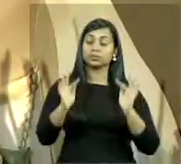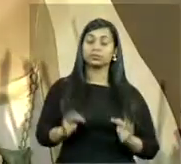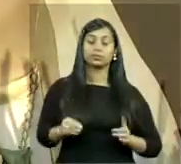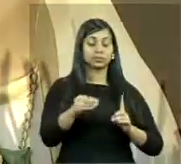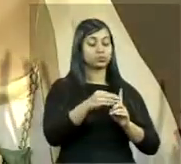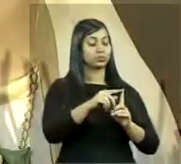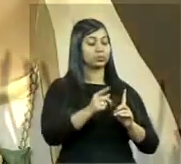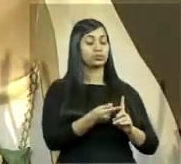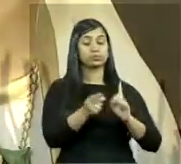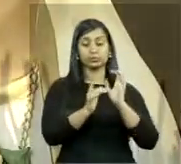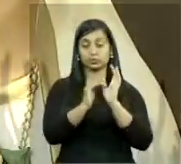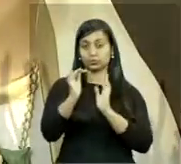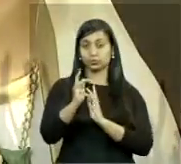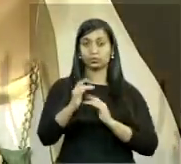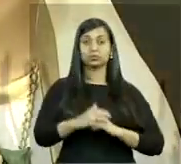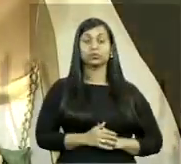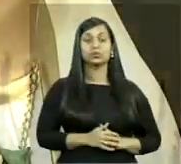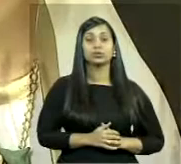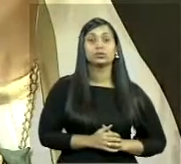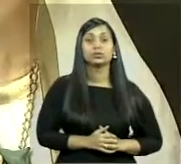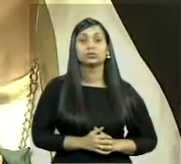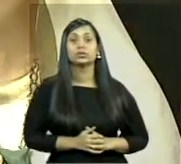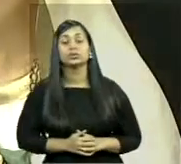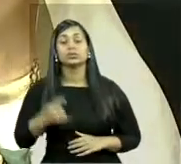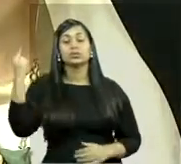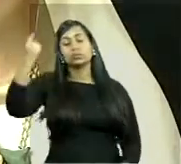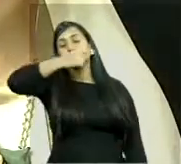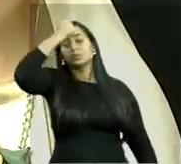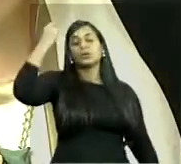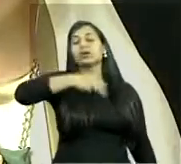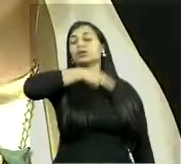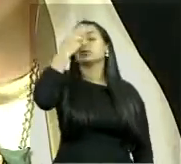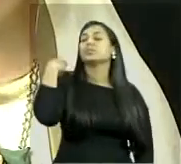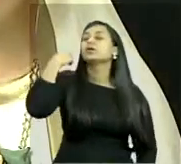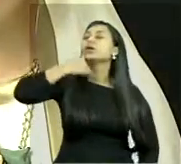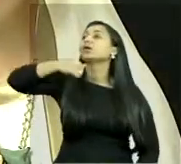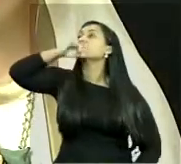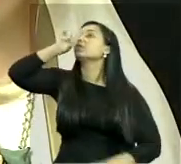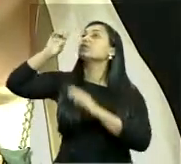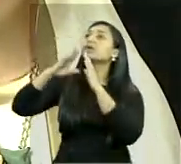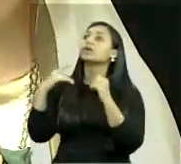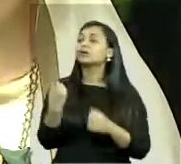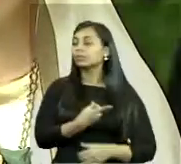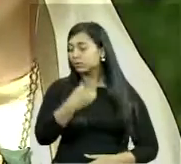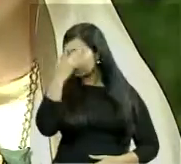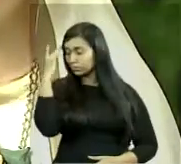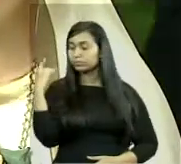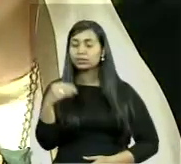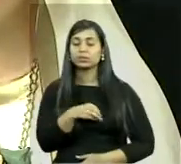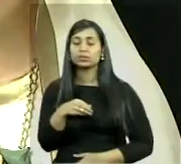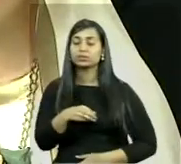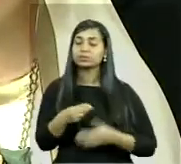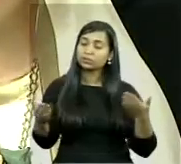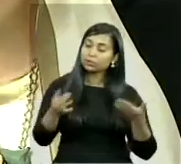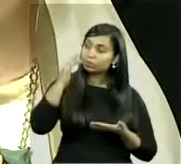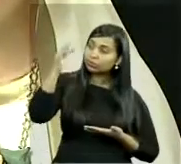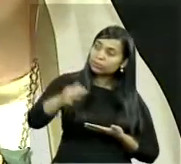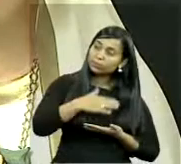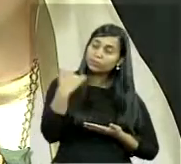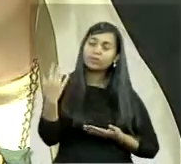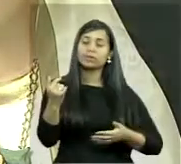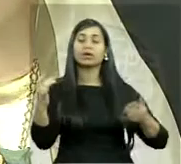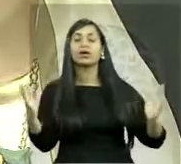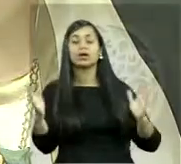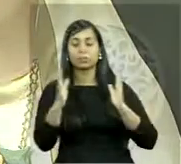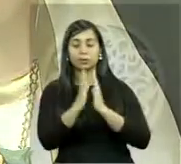as mulheres, e bendito é o fruto do vosso ventre, Jesus. Santa Maria, Mãe de Deus, rogai por nós, pecadores, agora